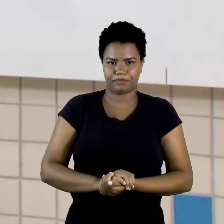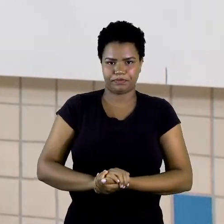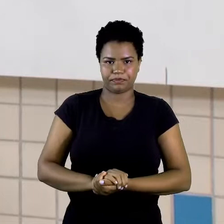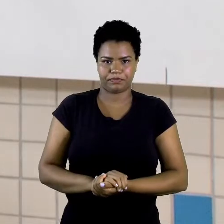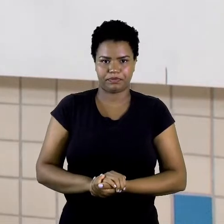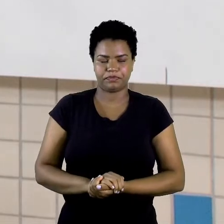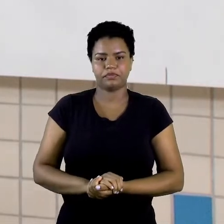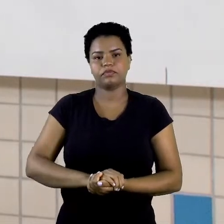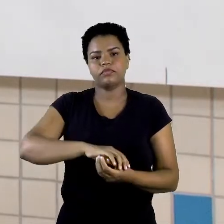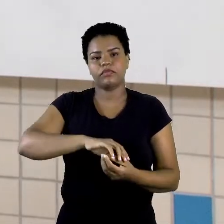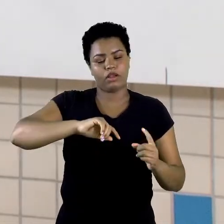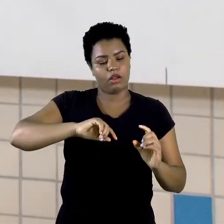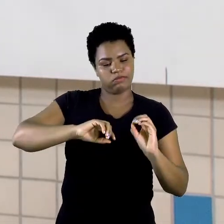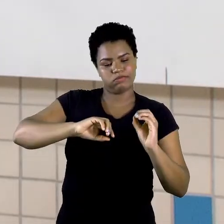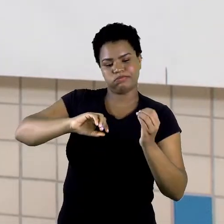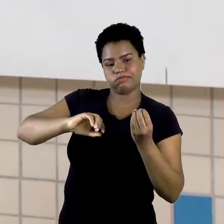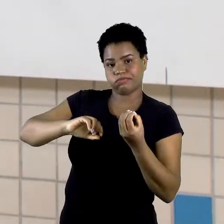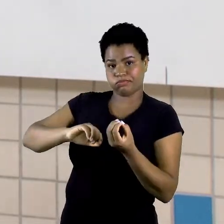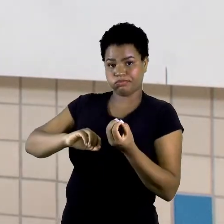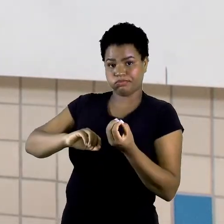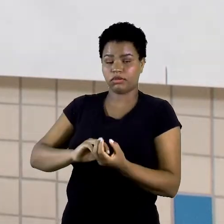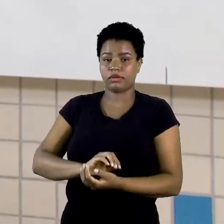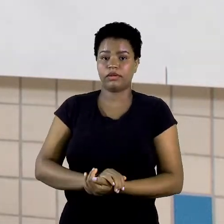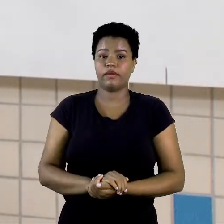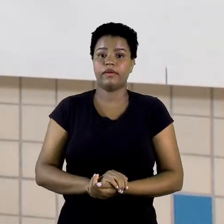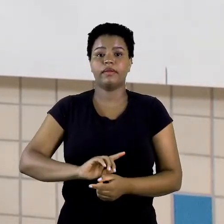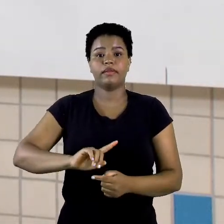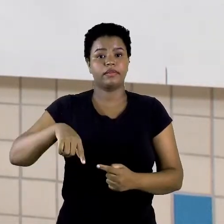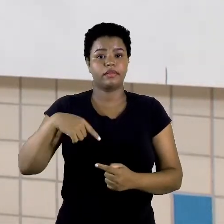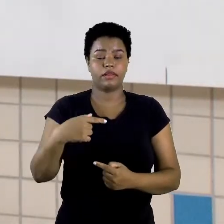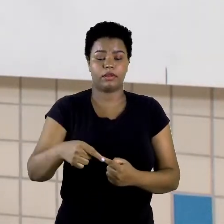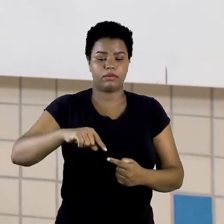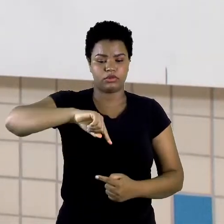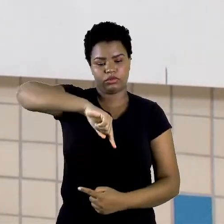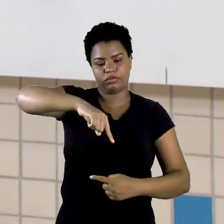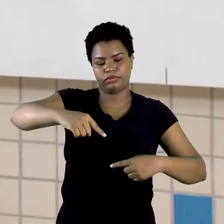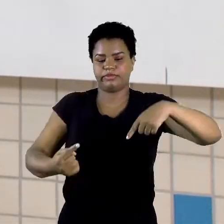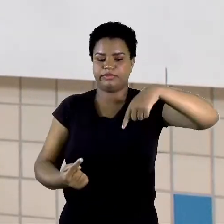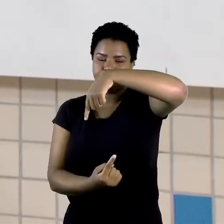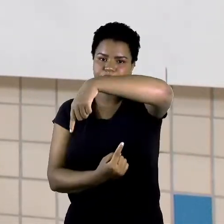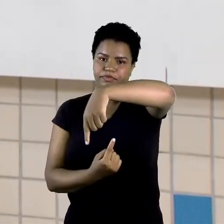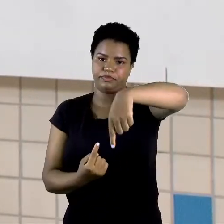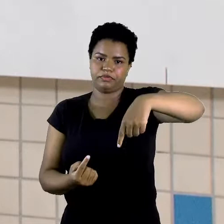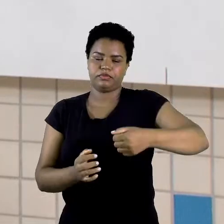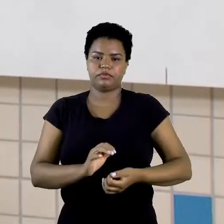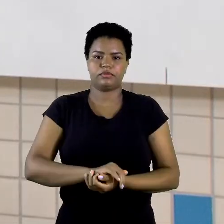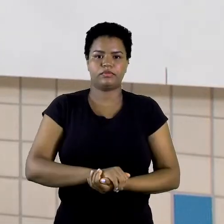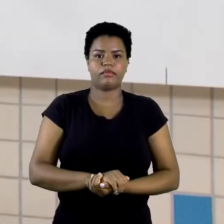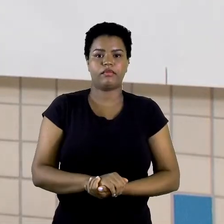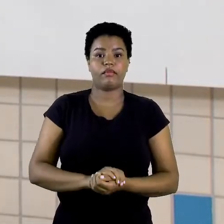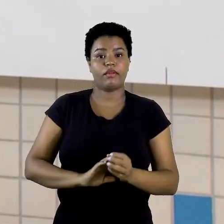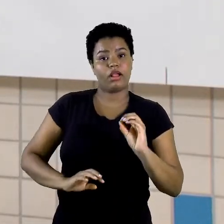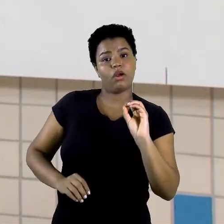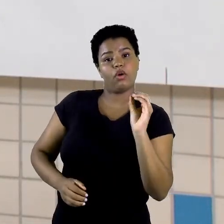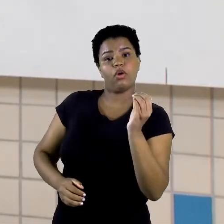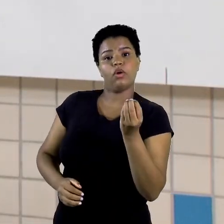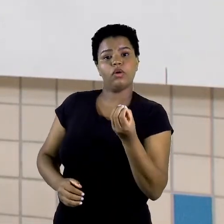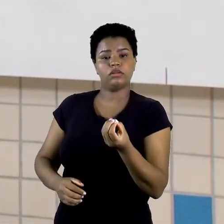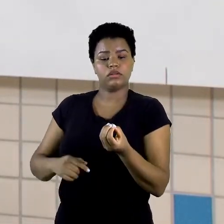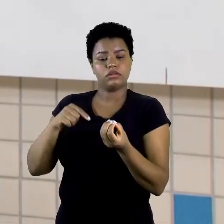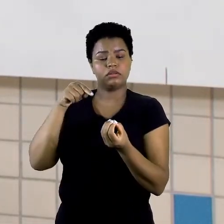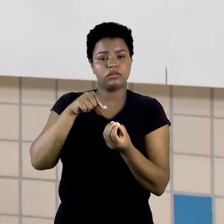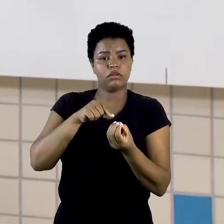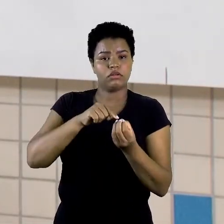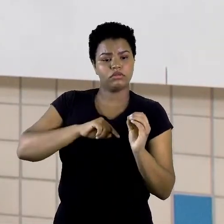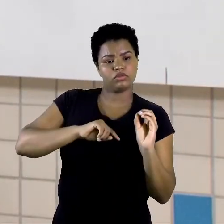rotação, nós vamos começar falando sobre rotação, depois a gente vai falar sobre translação, tudo bem? A rotação é um movimento que a Terra realiza